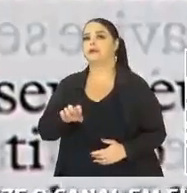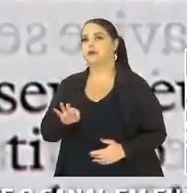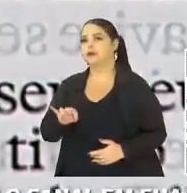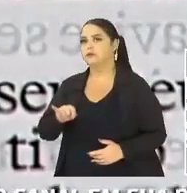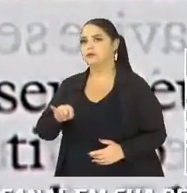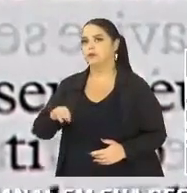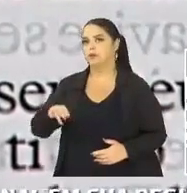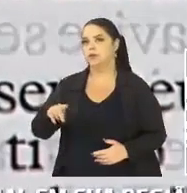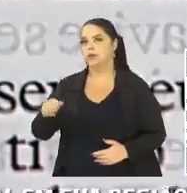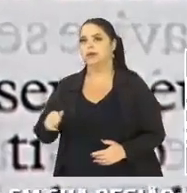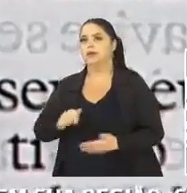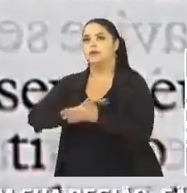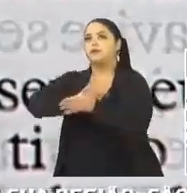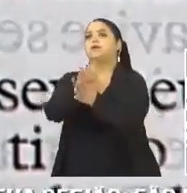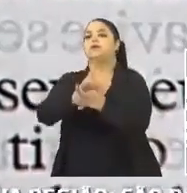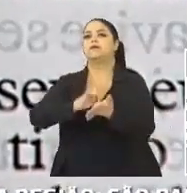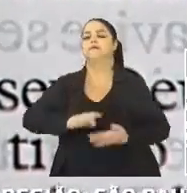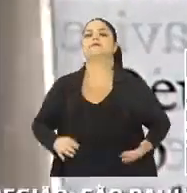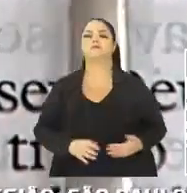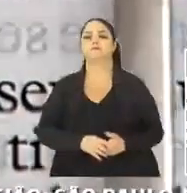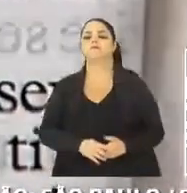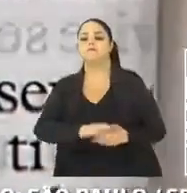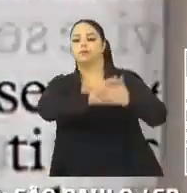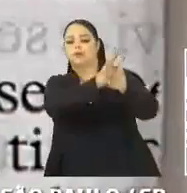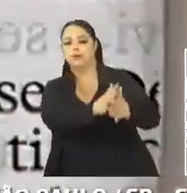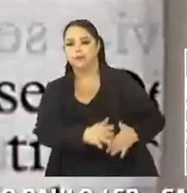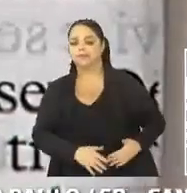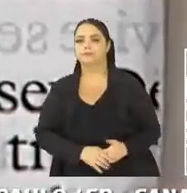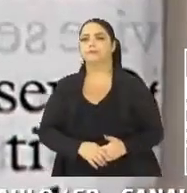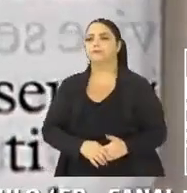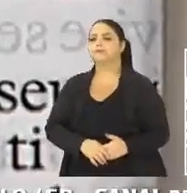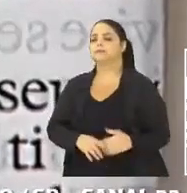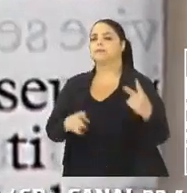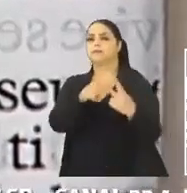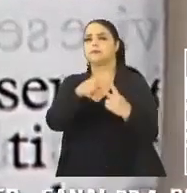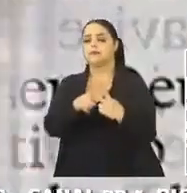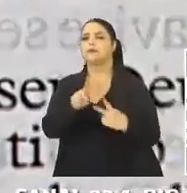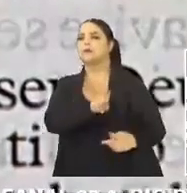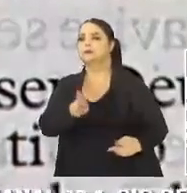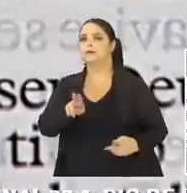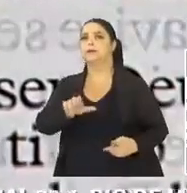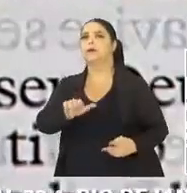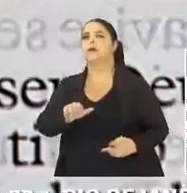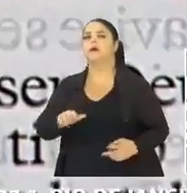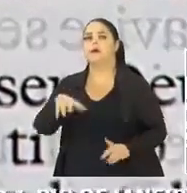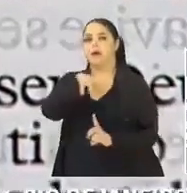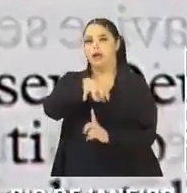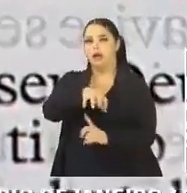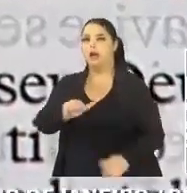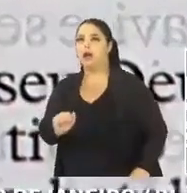Asa vence a zerar o etíope. Esses dois nomes aí, ó, Asa e Zerá,